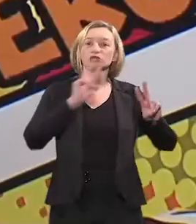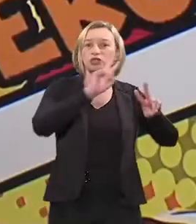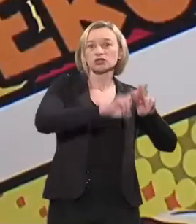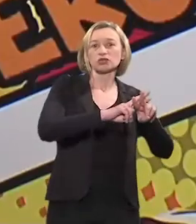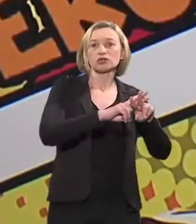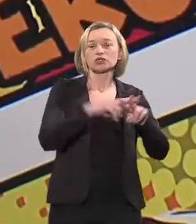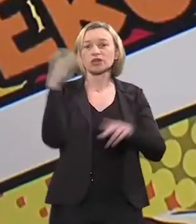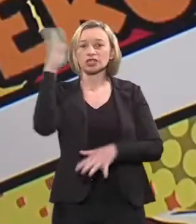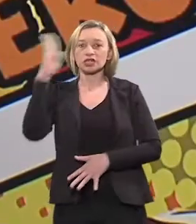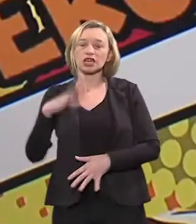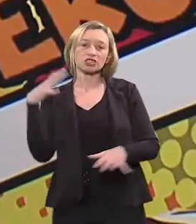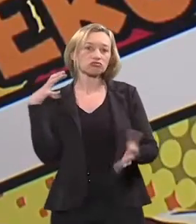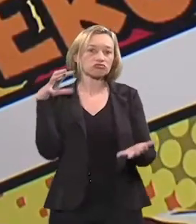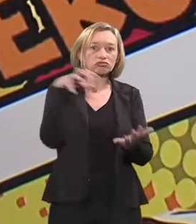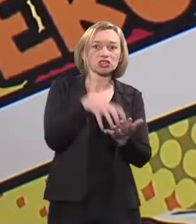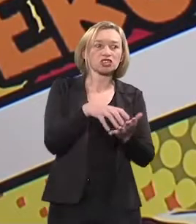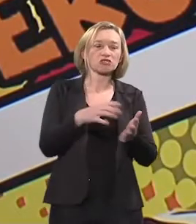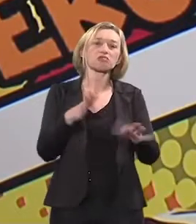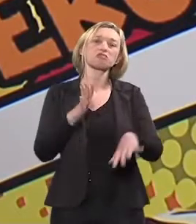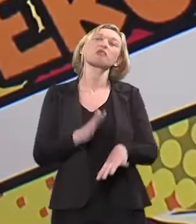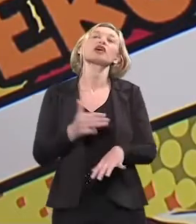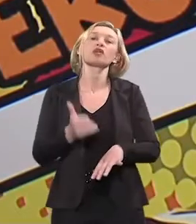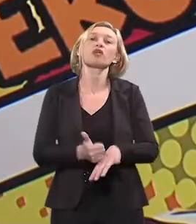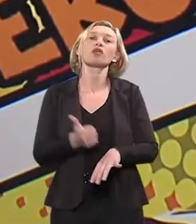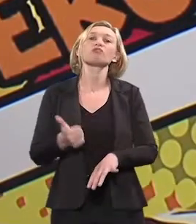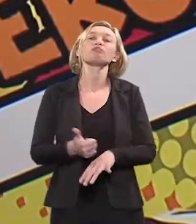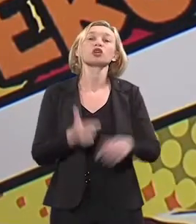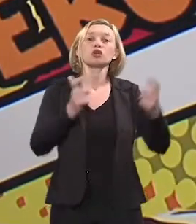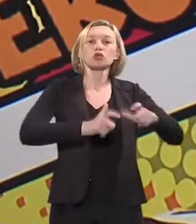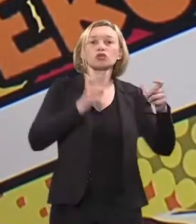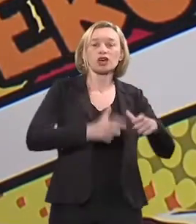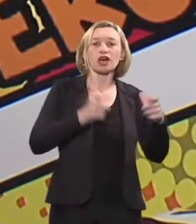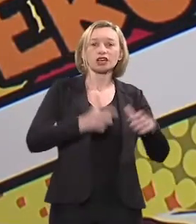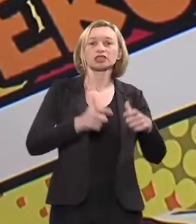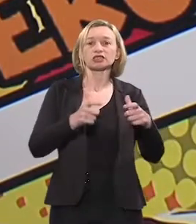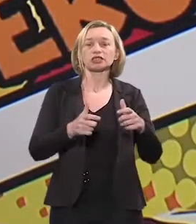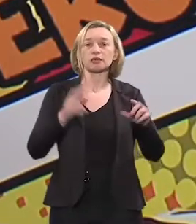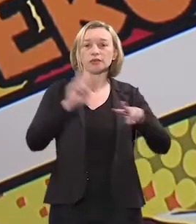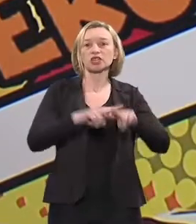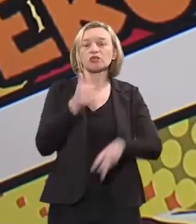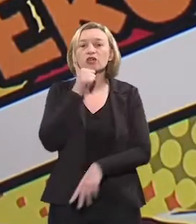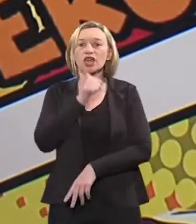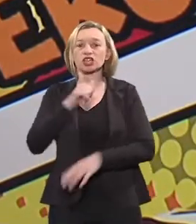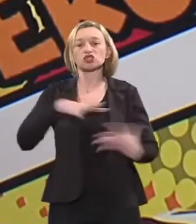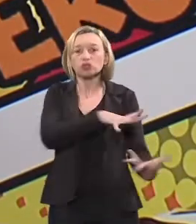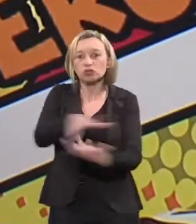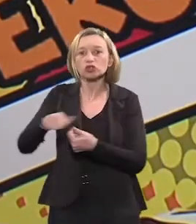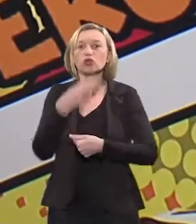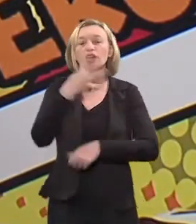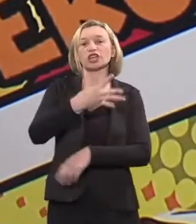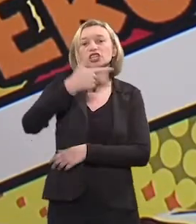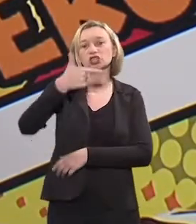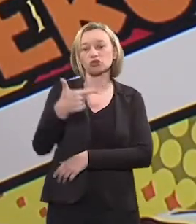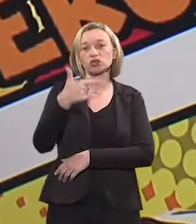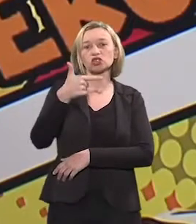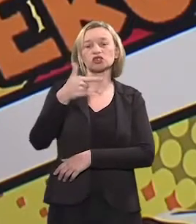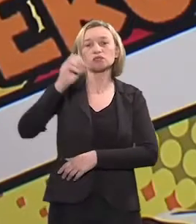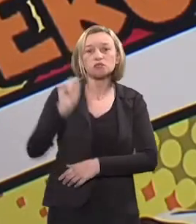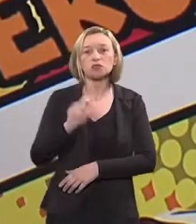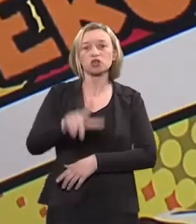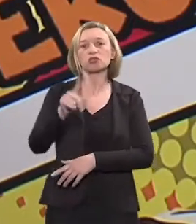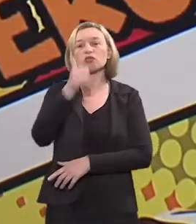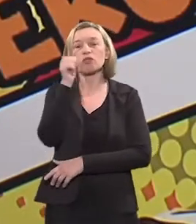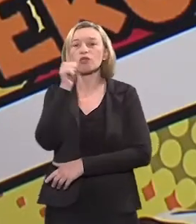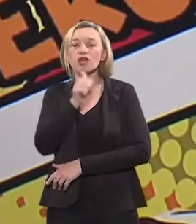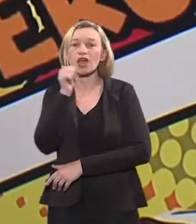As prisões brasileiras concentram a quarta maior população carcerária feminina do mundo. São cerca de 42 mil